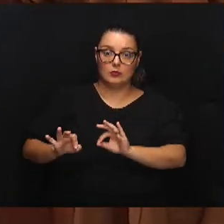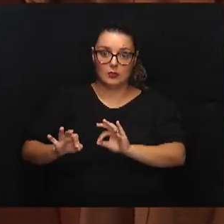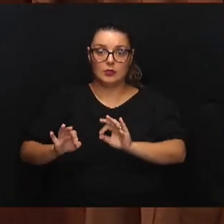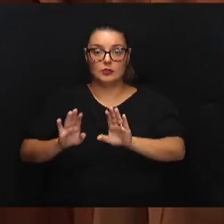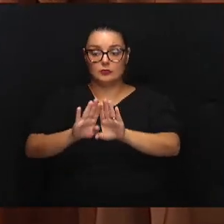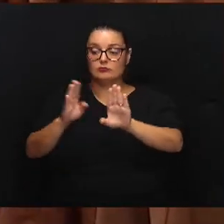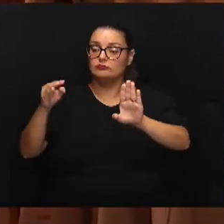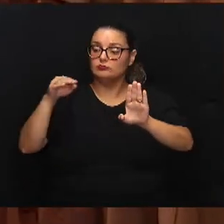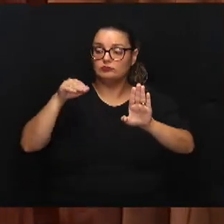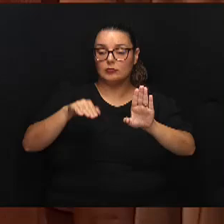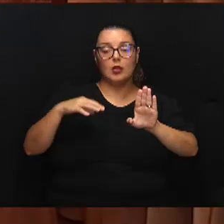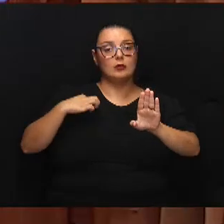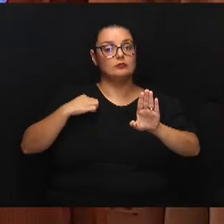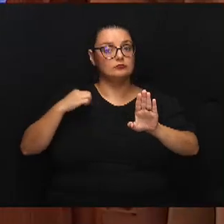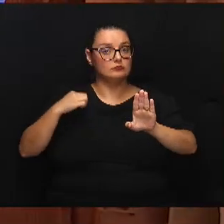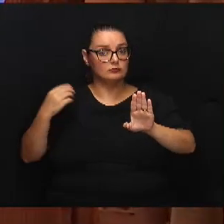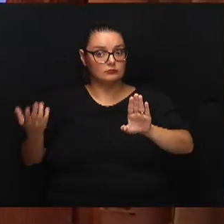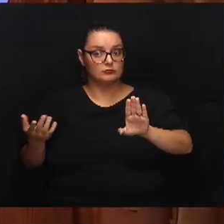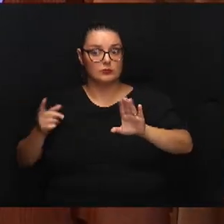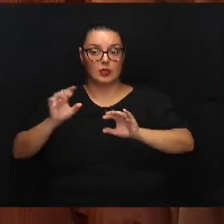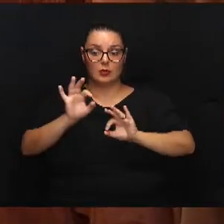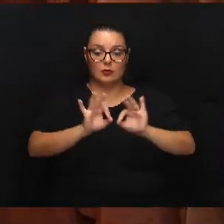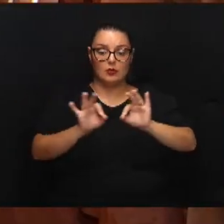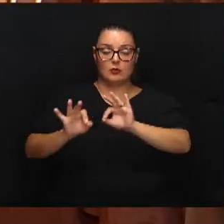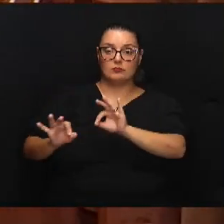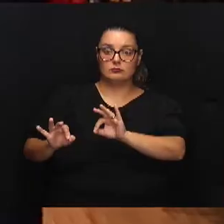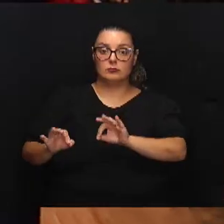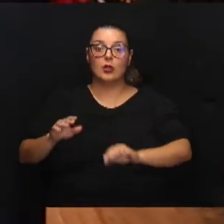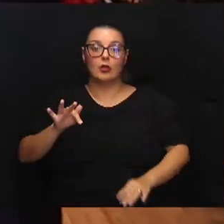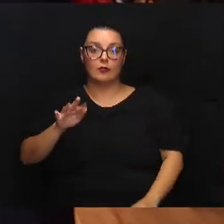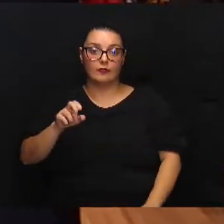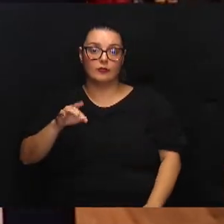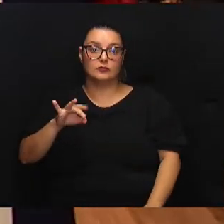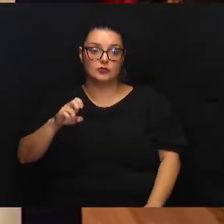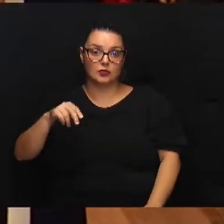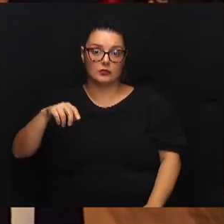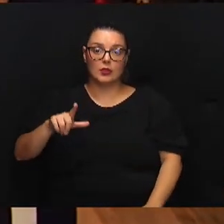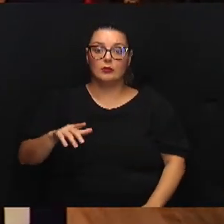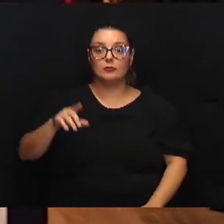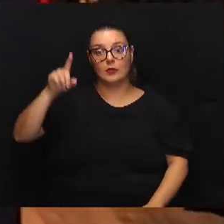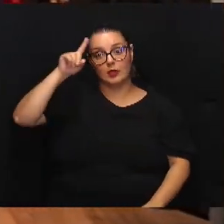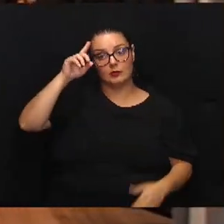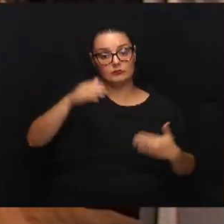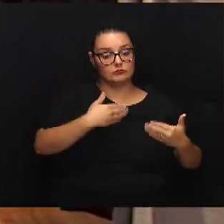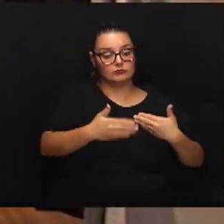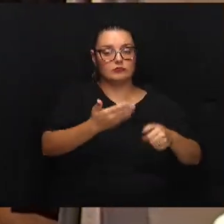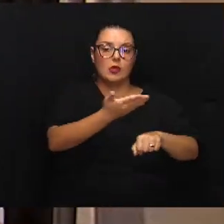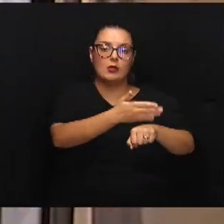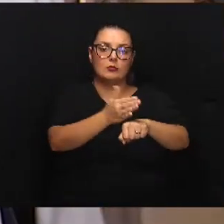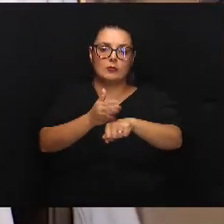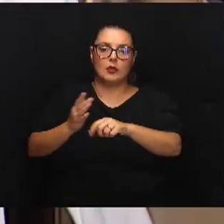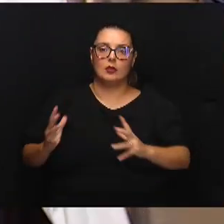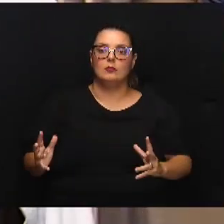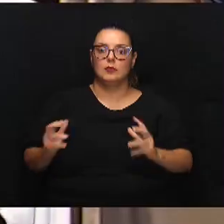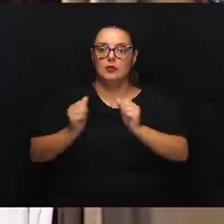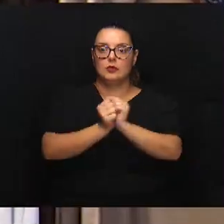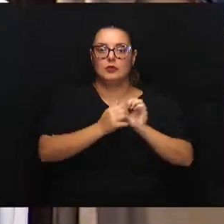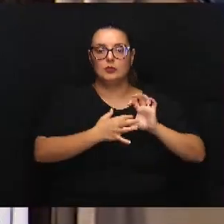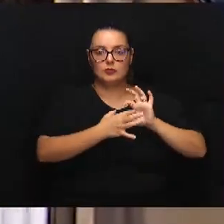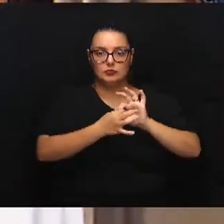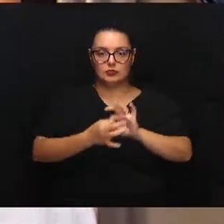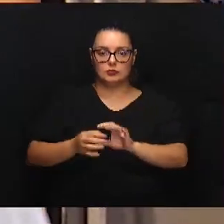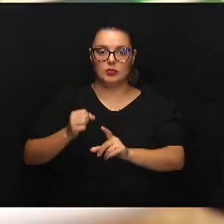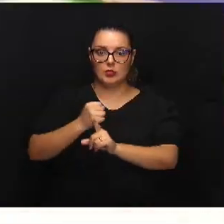guarda-roupa, que é a organização de peças que sejam funcionais, práticas e alinhadas ao contexto social